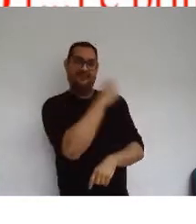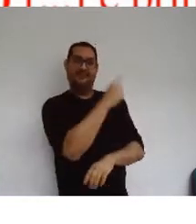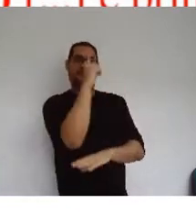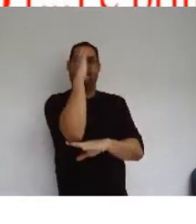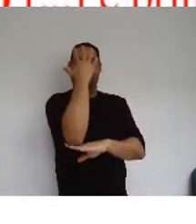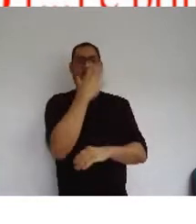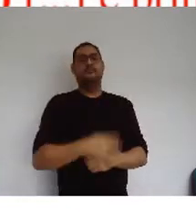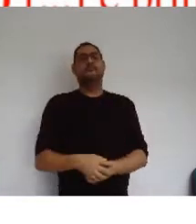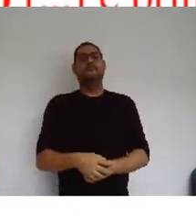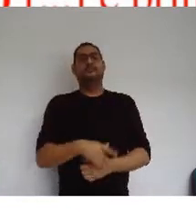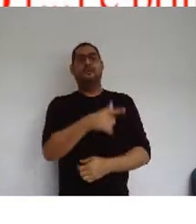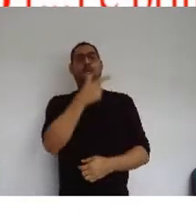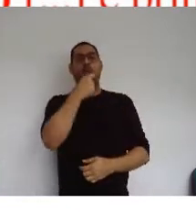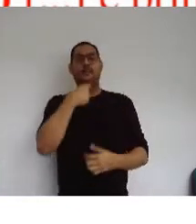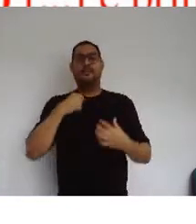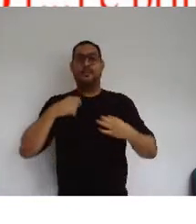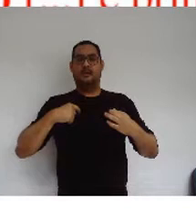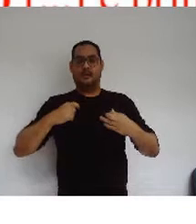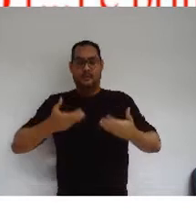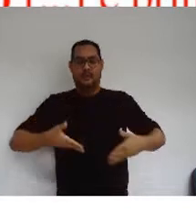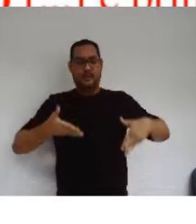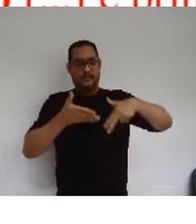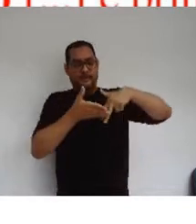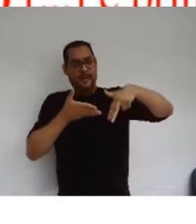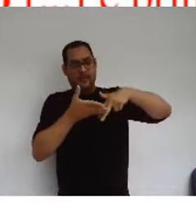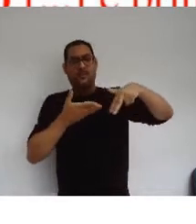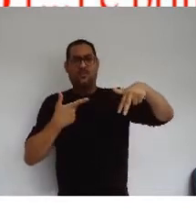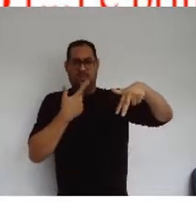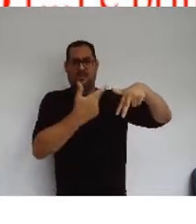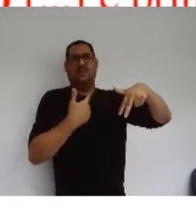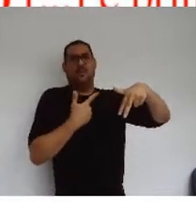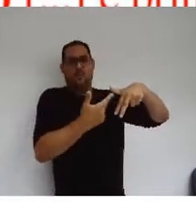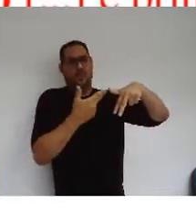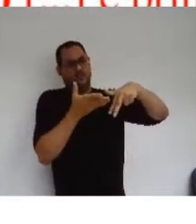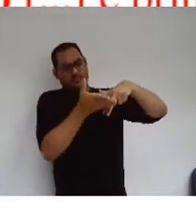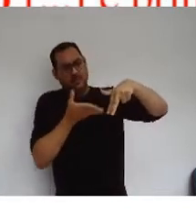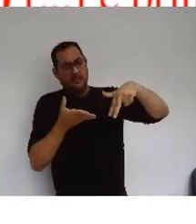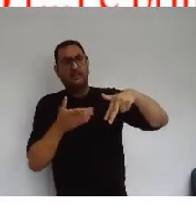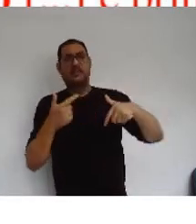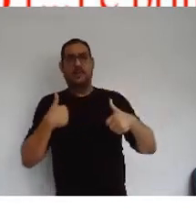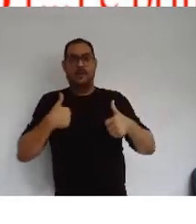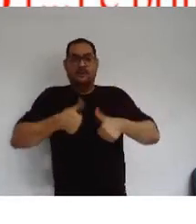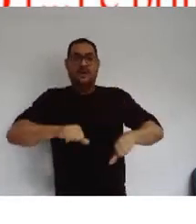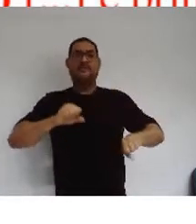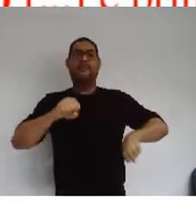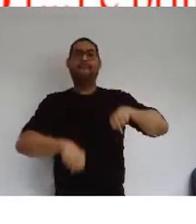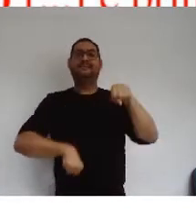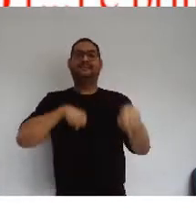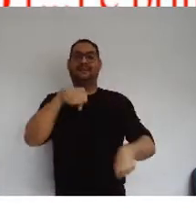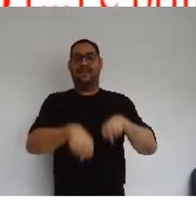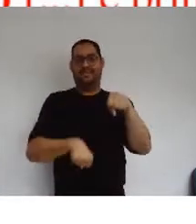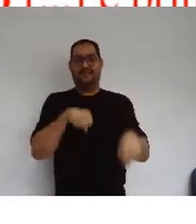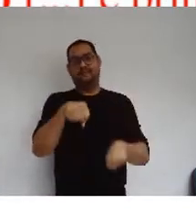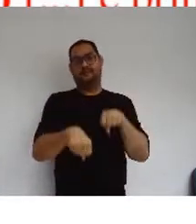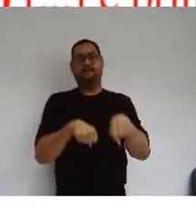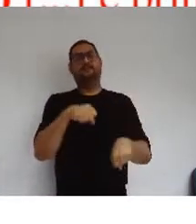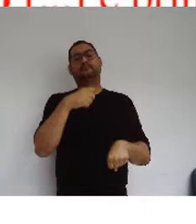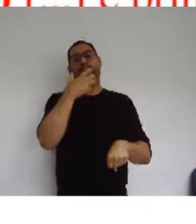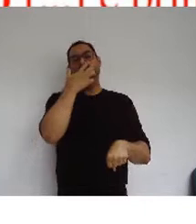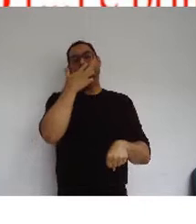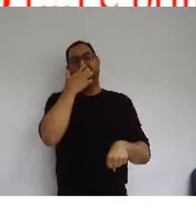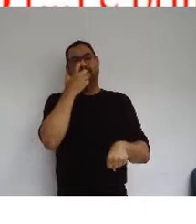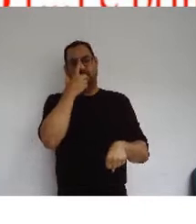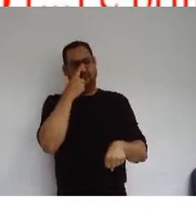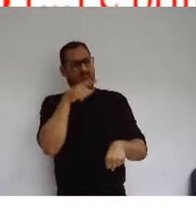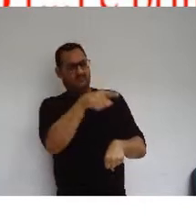Ele estava vestido de bermudas, como eu estava com uma bicicleta, e ele fazia um tipo